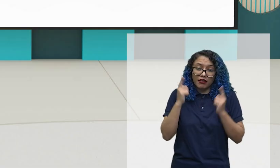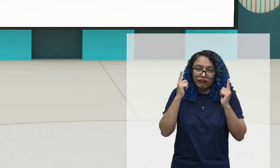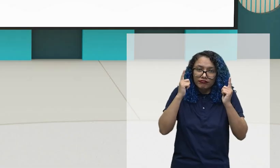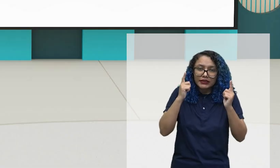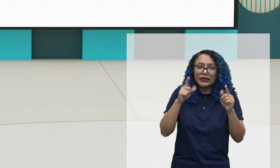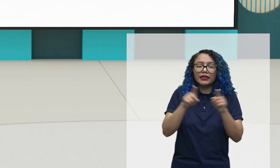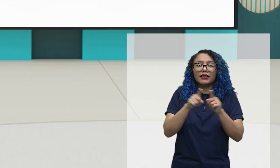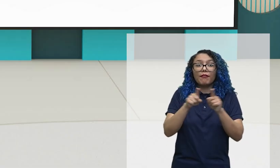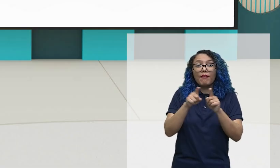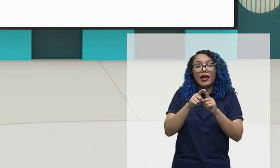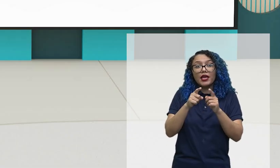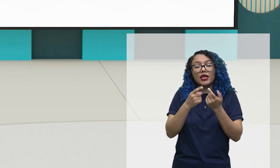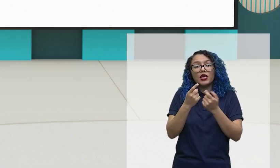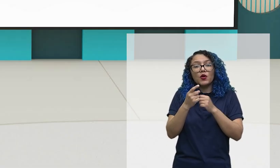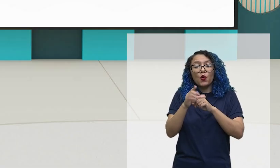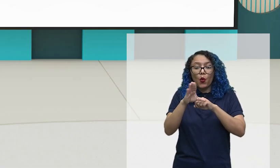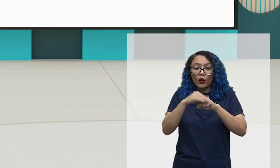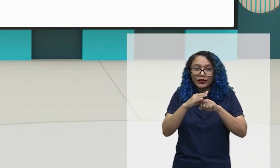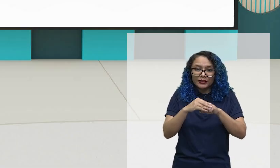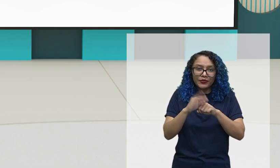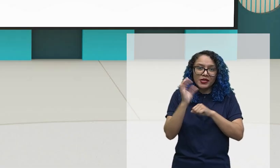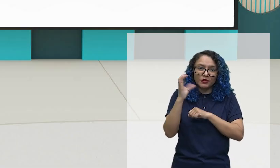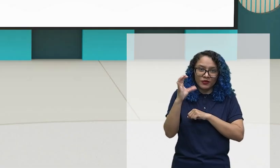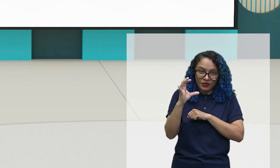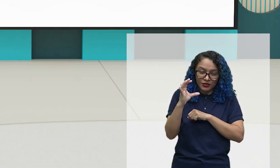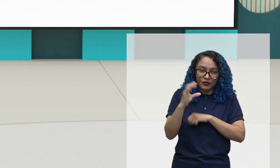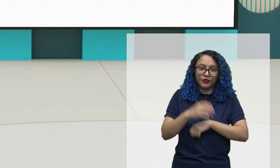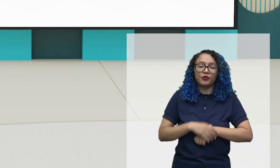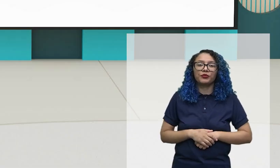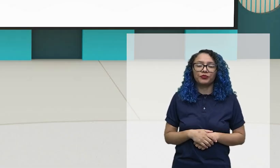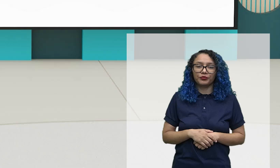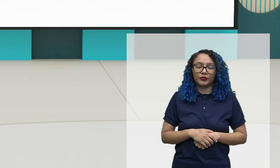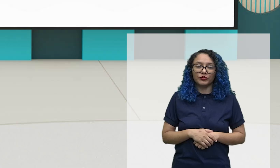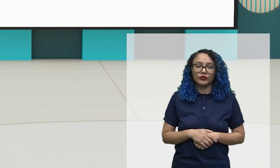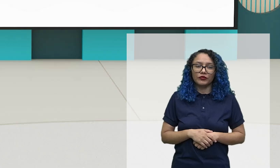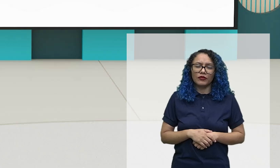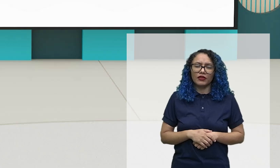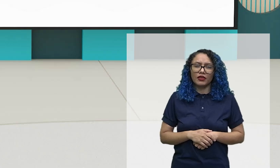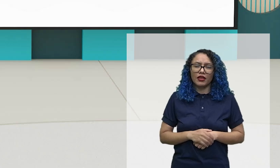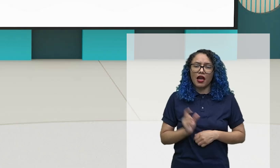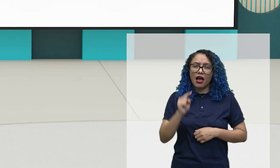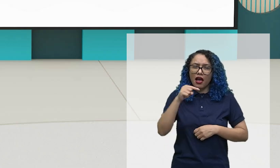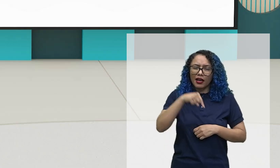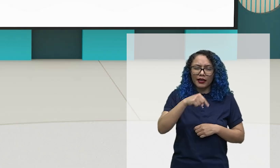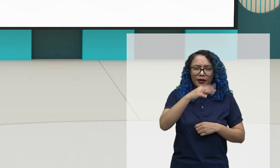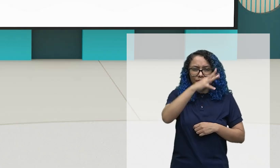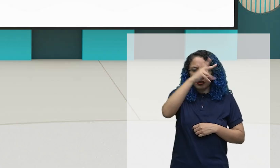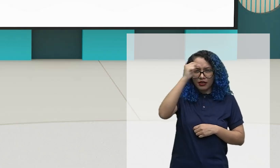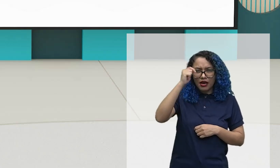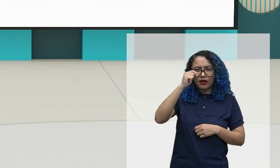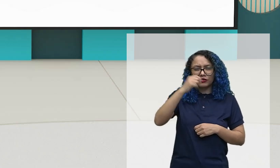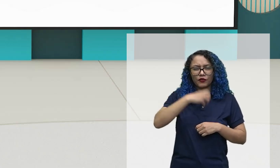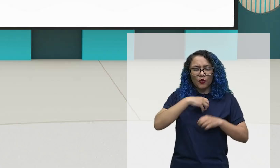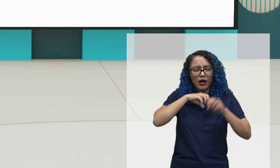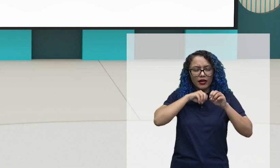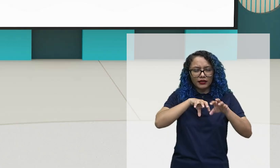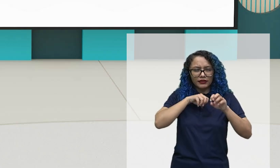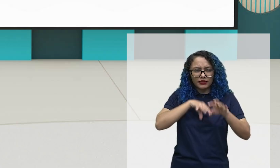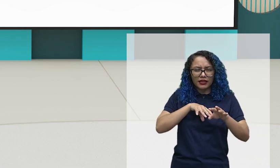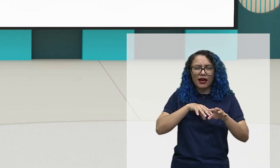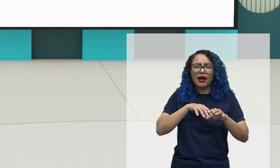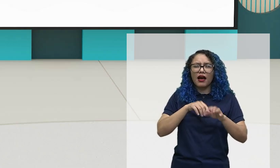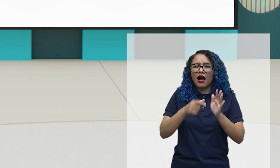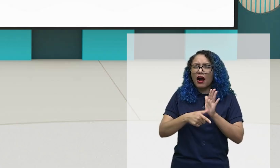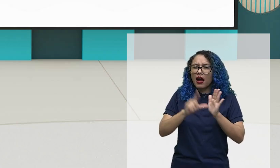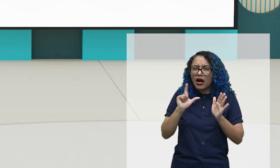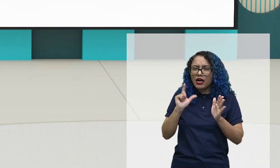também um conhecimento científico. Porque aqui em Manaus, essas formas de ensinar, elas passam